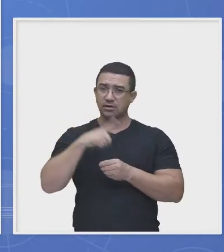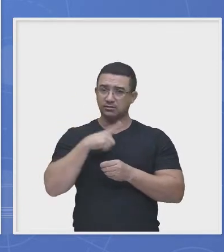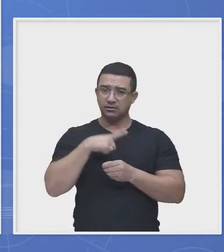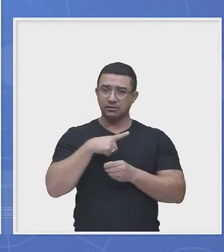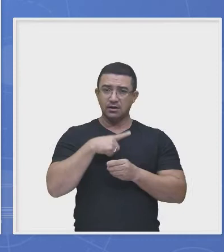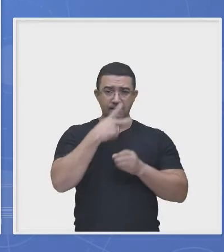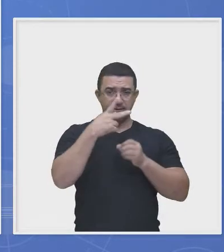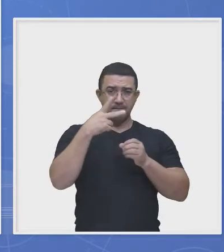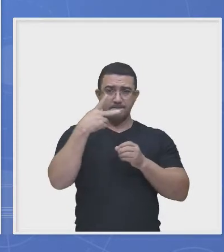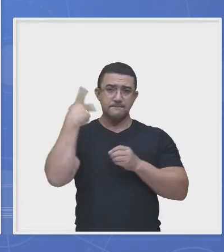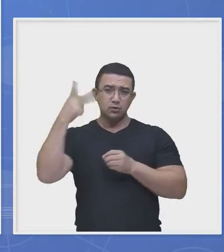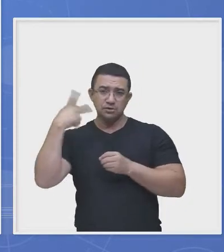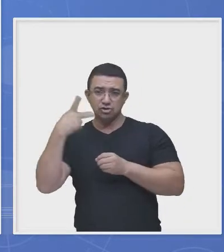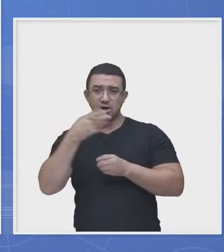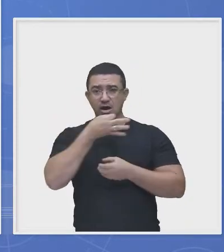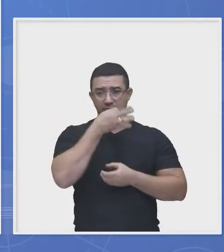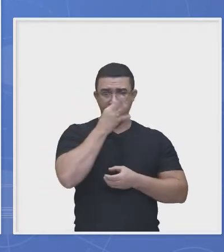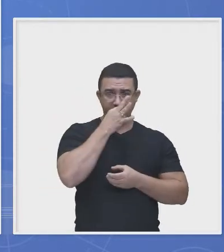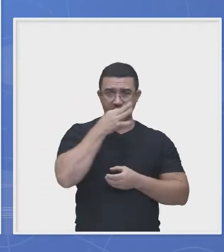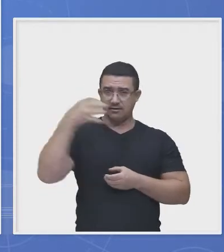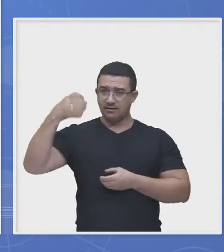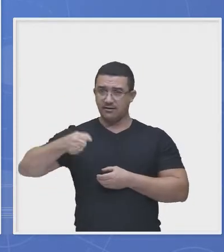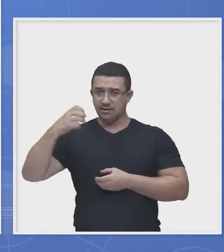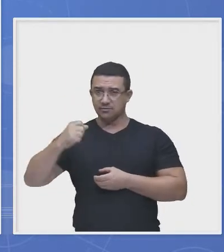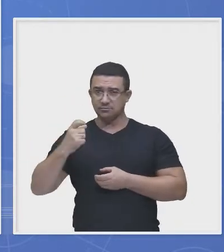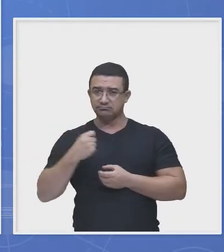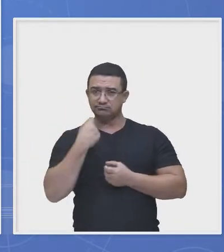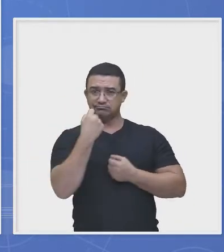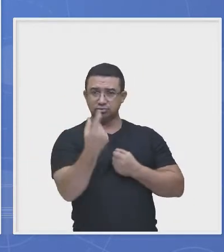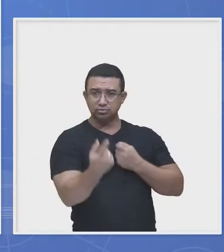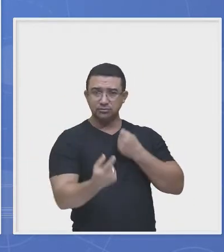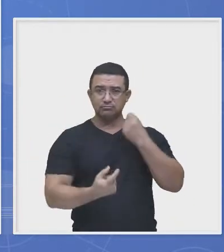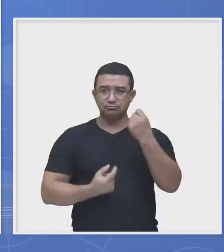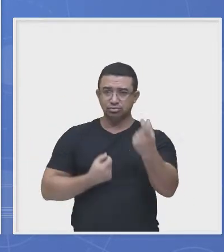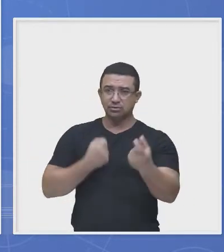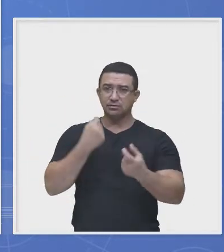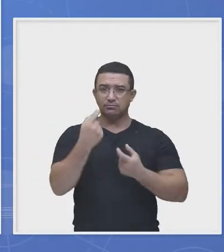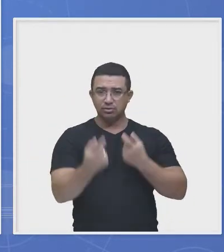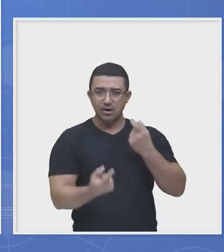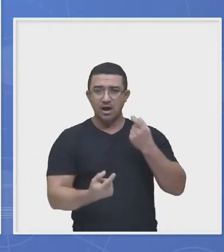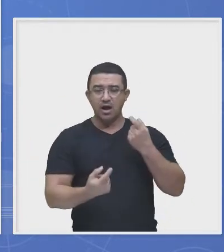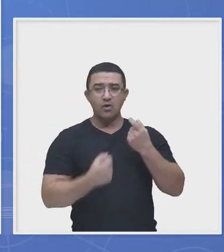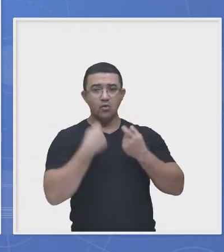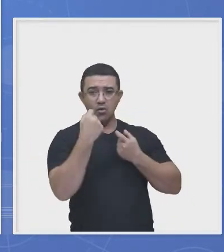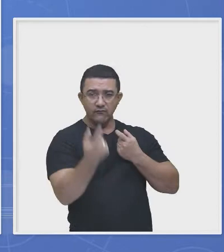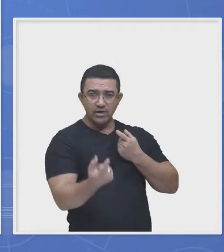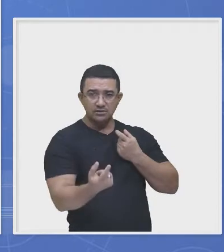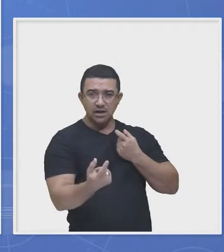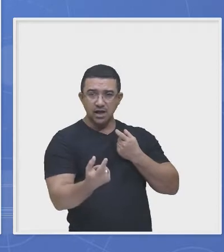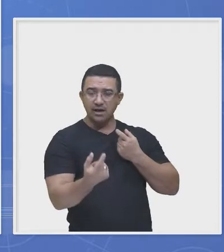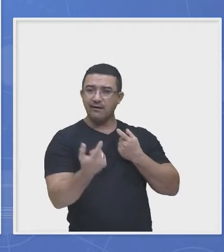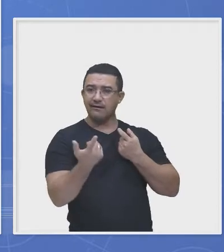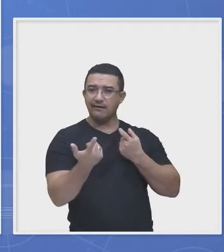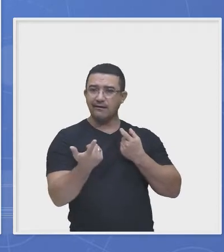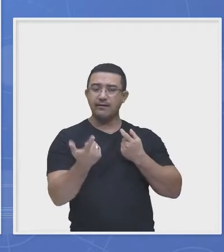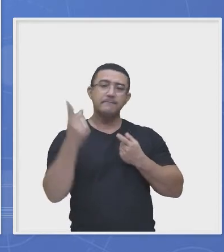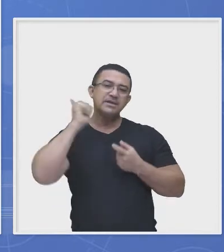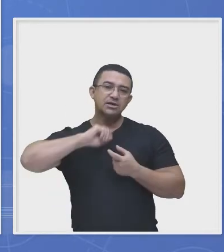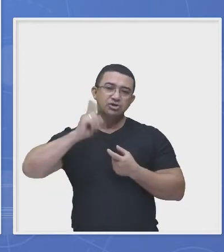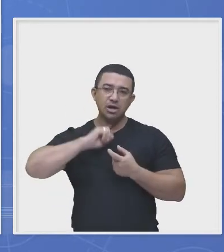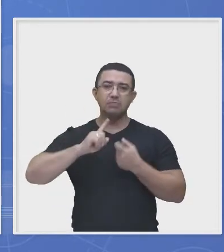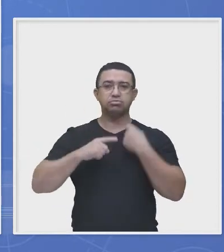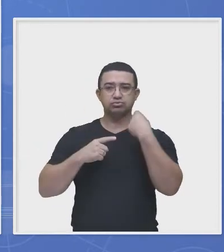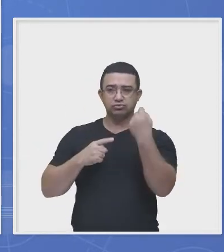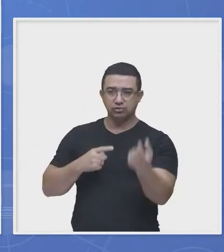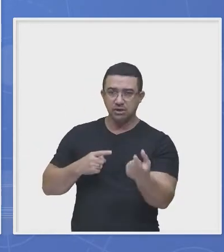com leite, em que havia uma alternância do poder, né, entre os presidentes. Ora, Um era lá de Minas Gerais e em outro momento